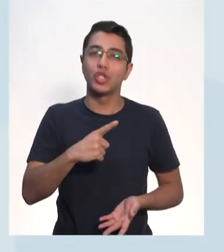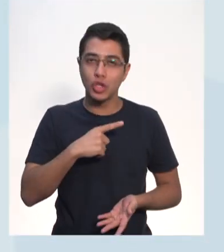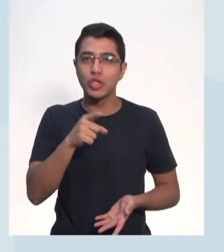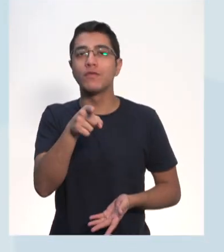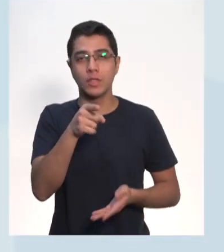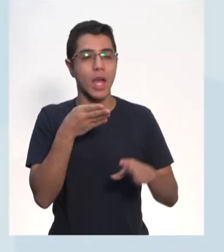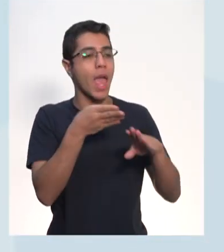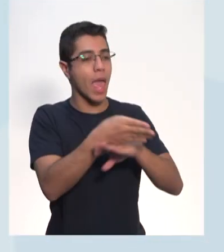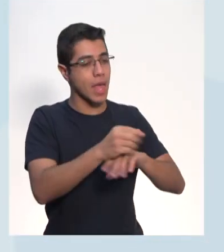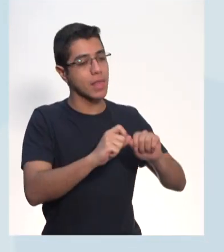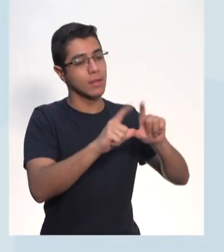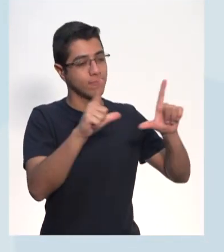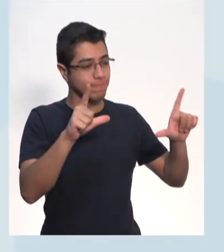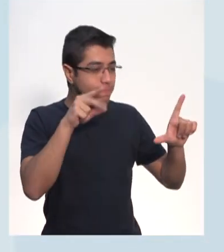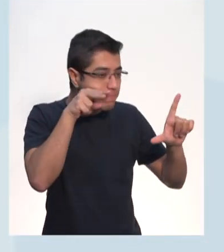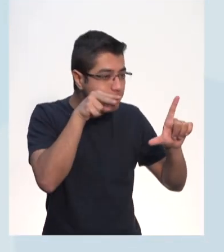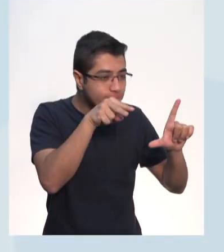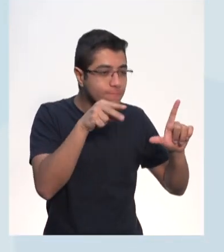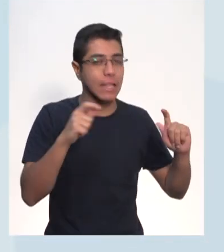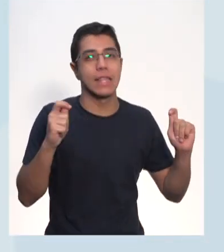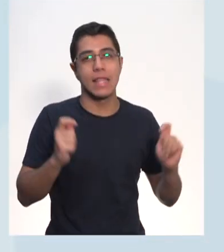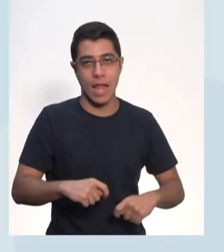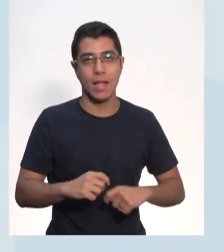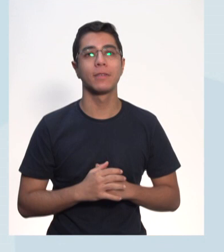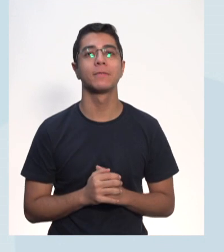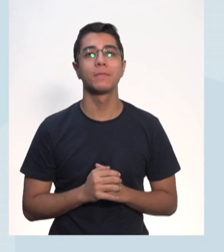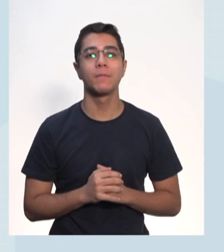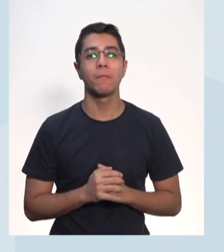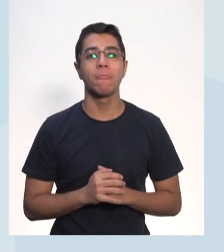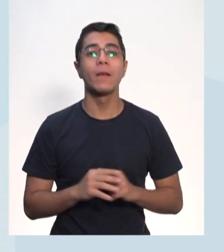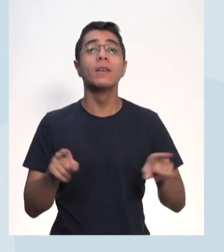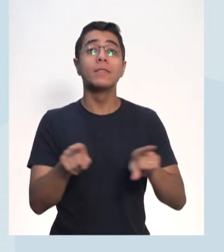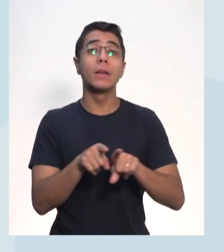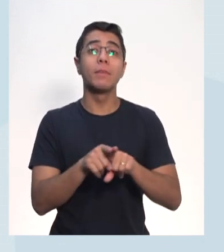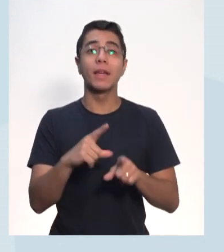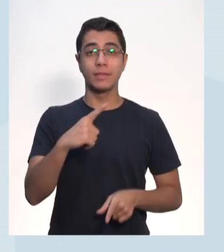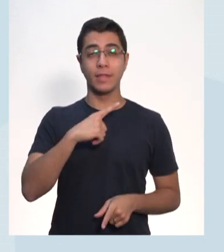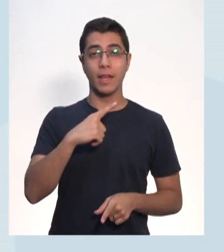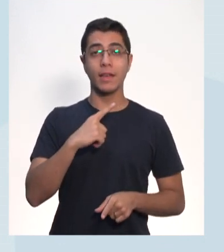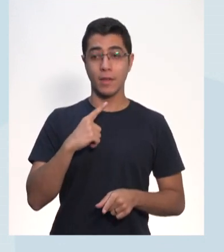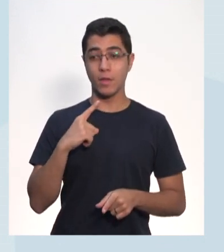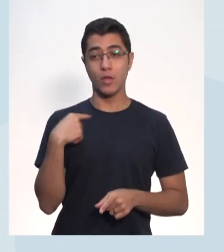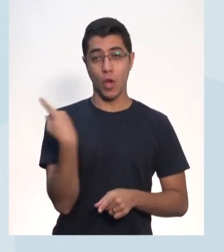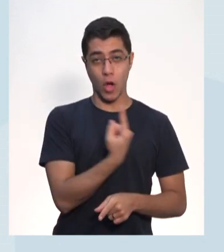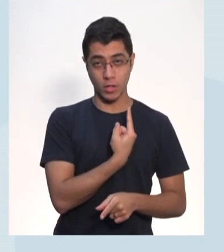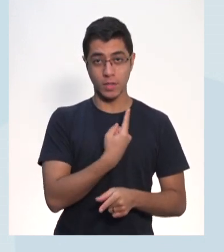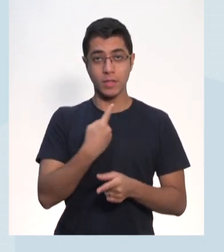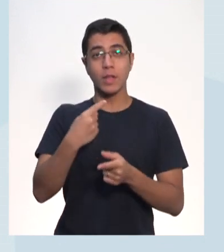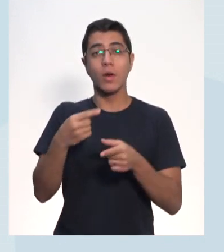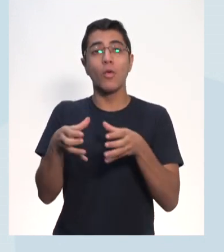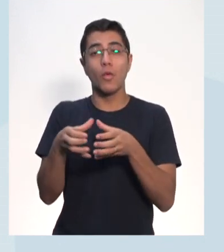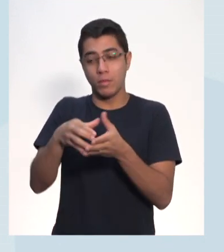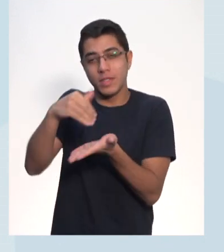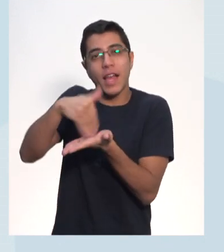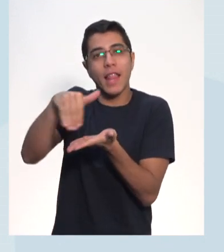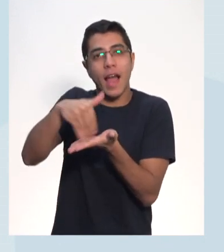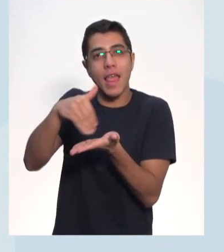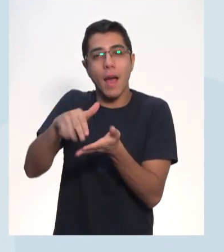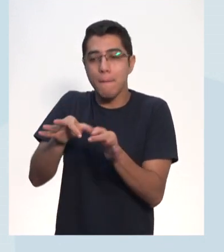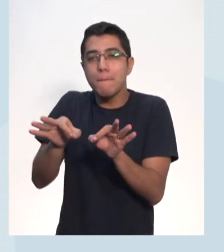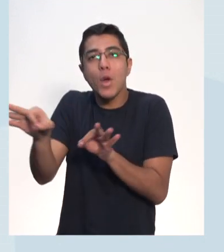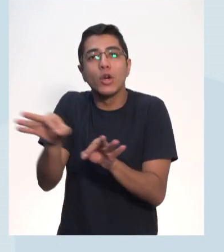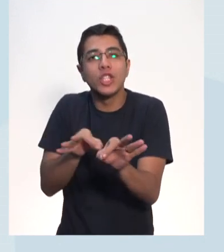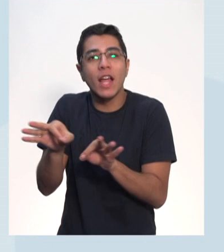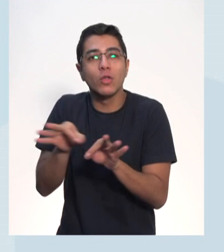são desenvolvidos pela secretaria. Então, nós temos algumas pautas específicas do programa Inova Educação, né, lembrando aí a